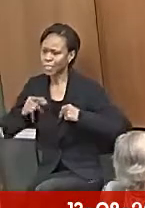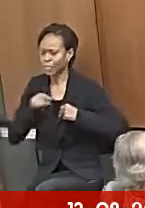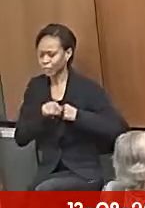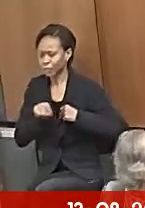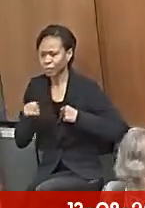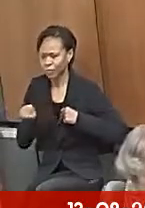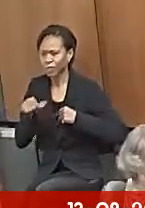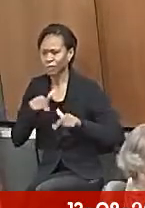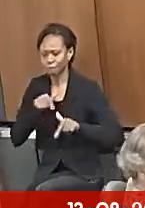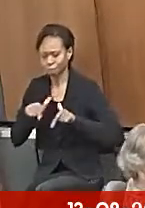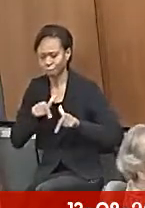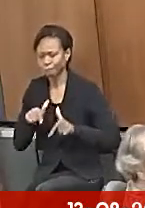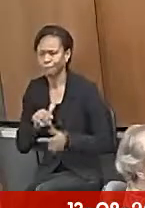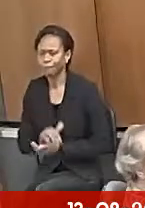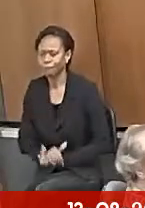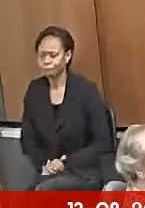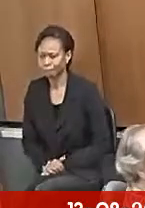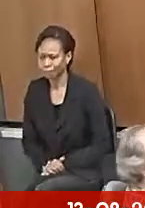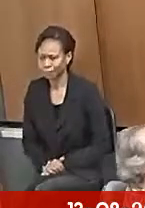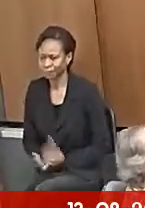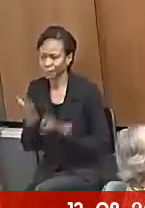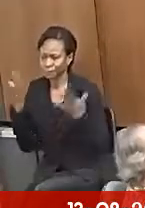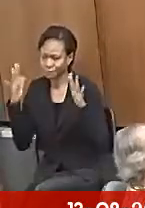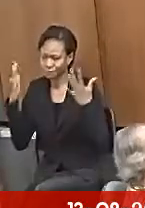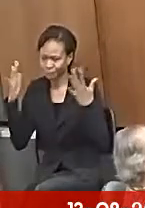pelo seu trabalho também presidente